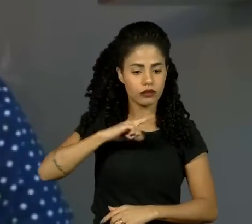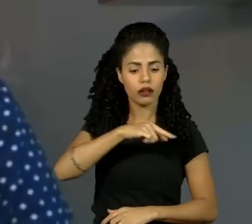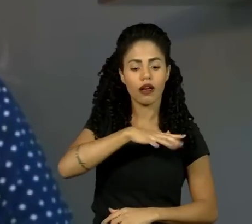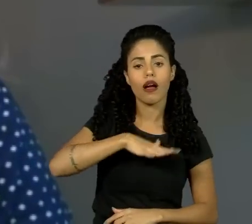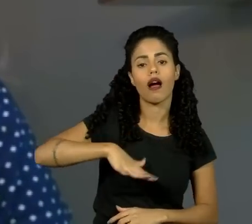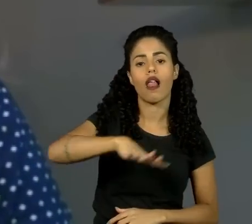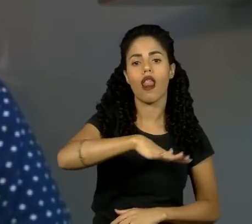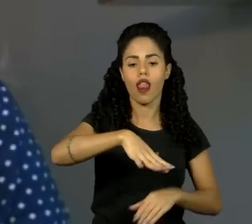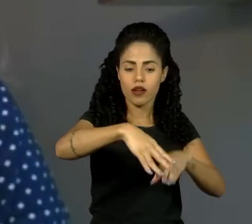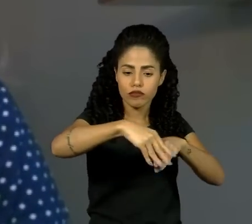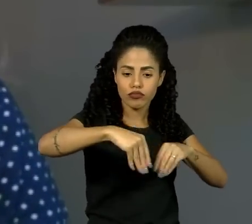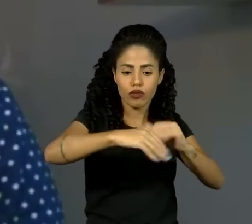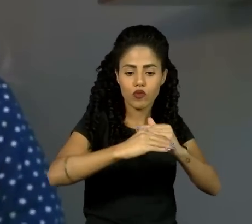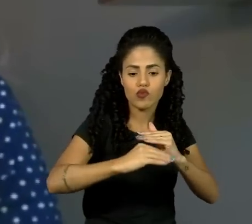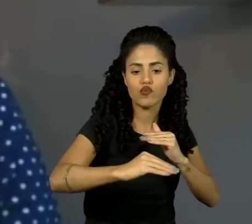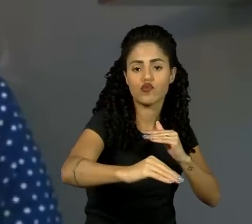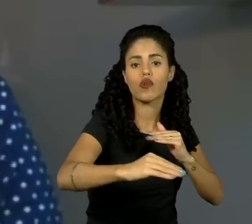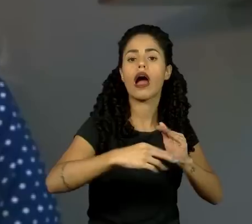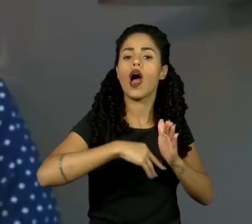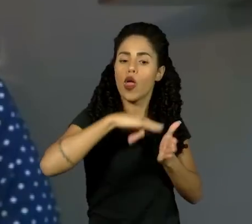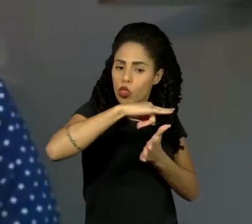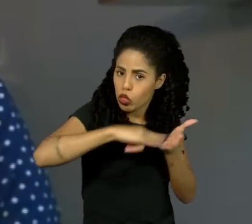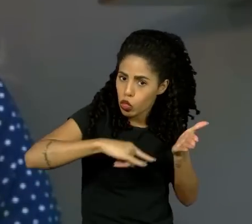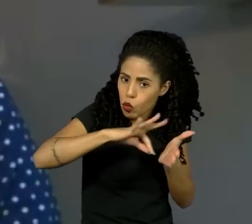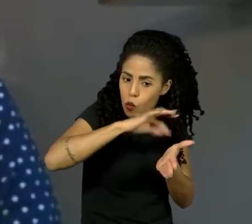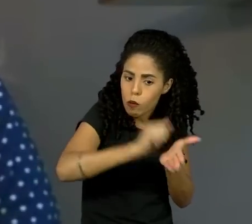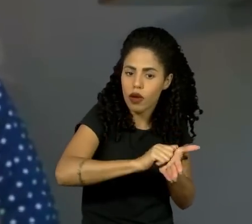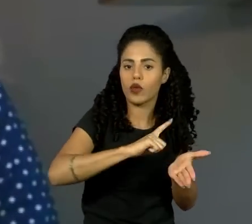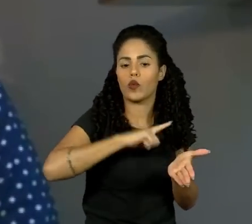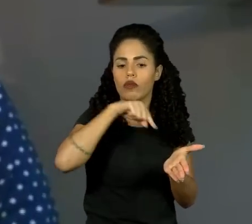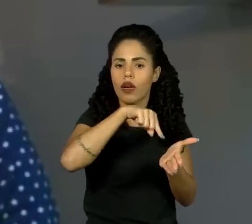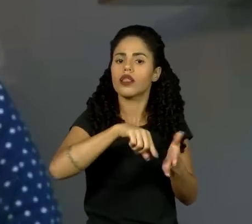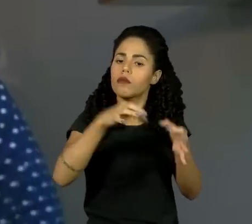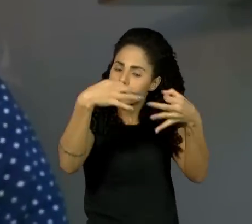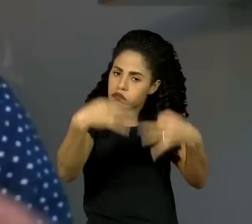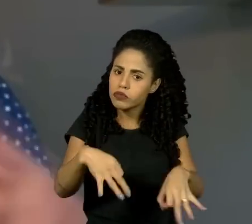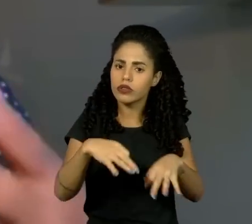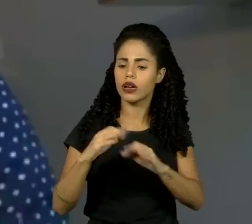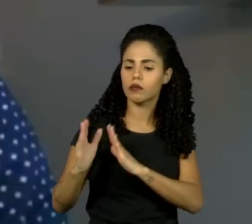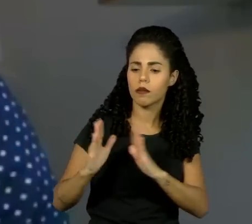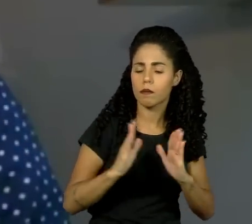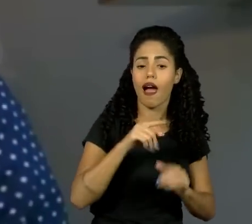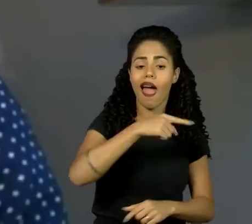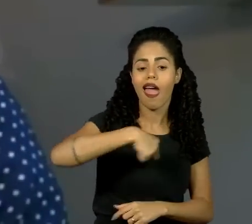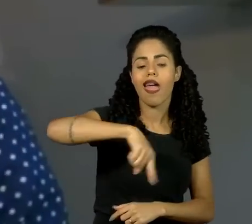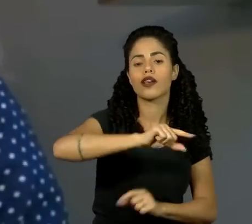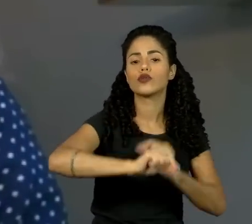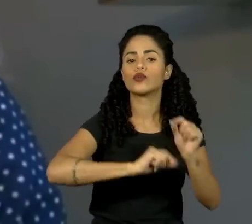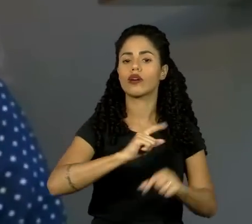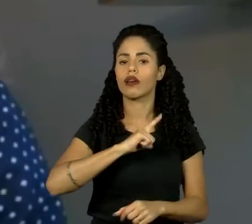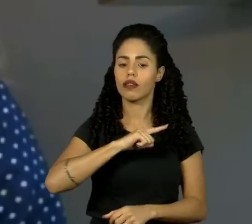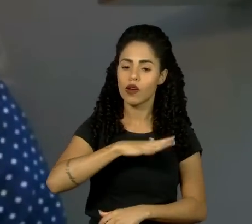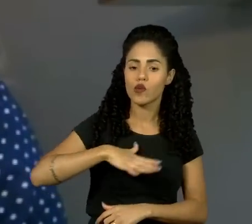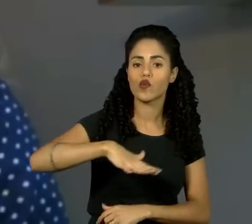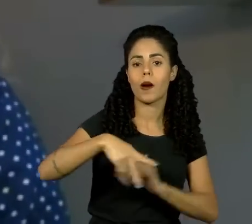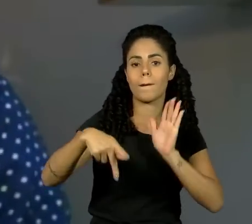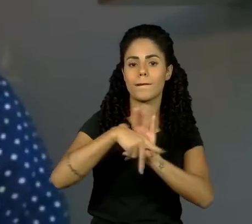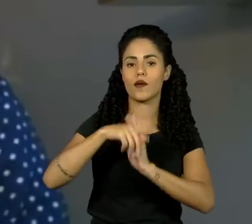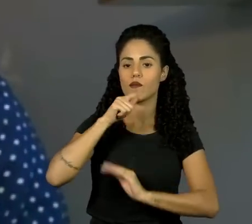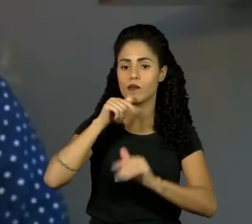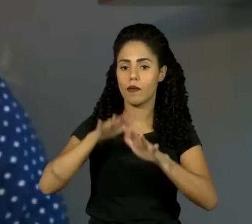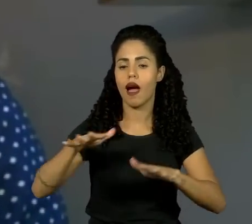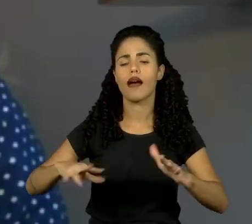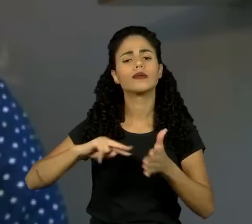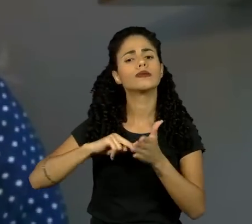desses terrenos de marinha tenham posse, tenham documentos do imóvel, sejam regularizados, eles estão em área de terreno de marinha.